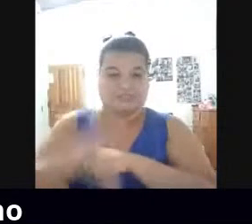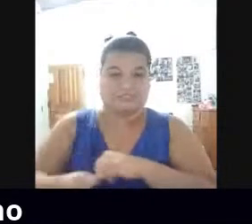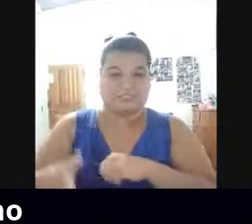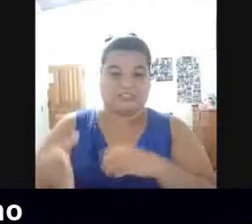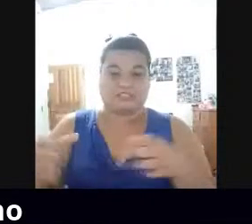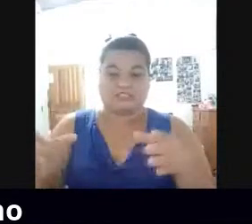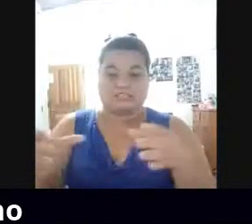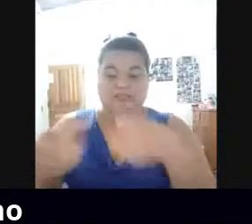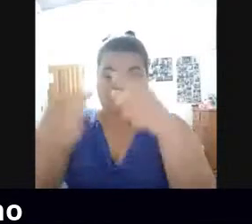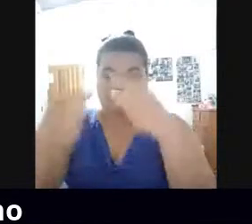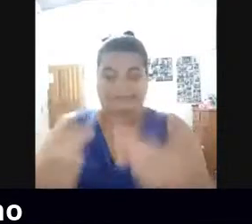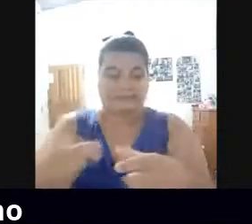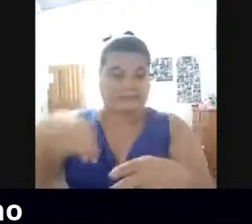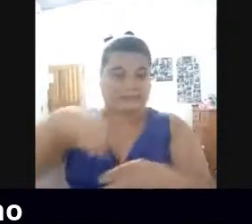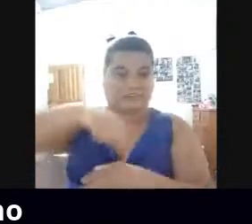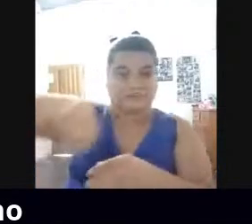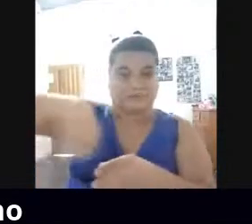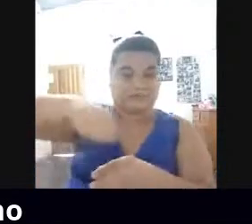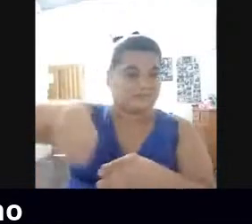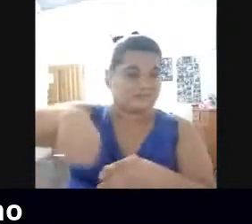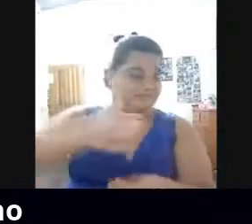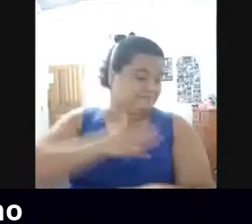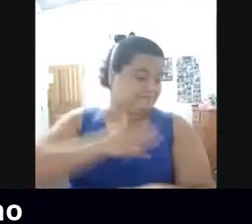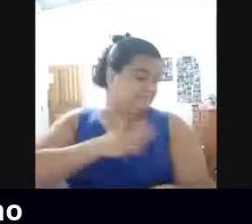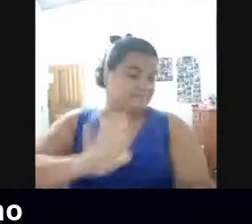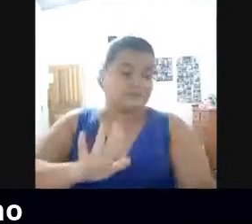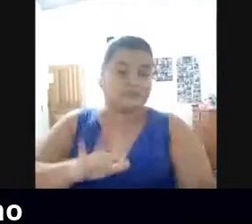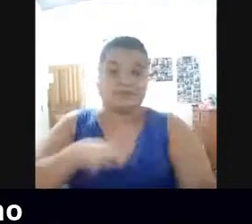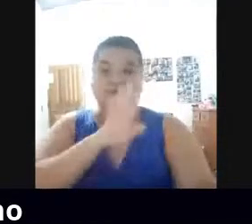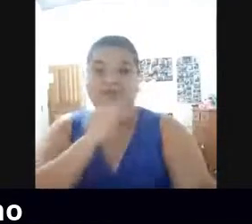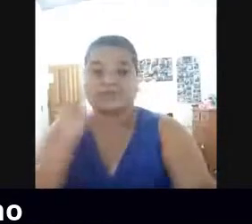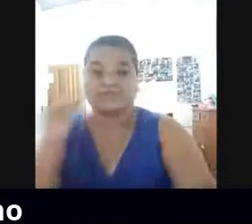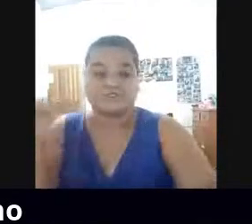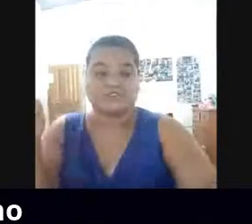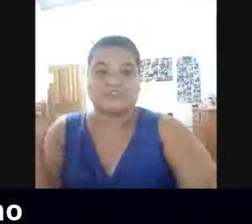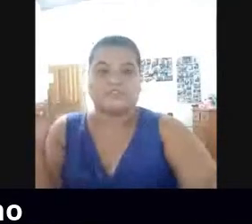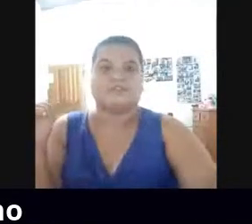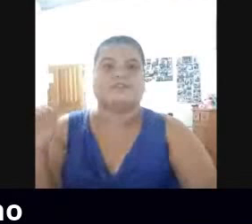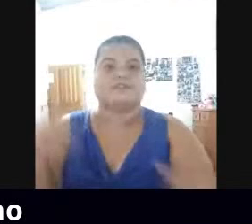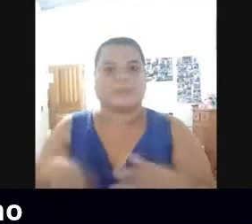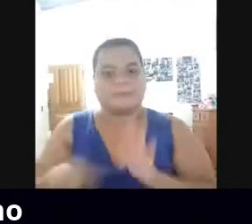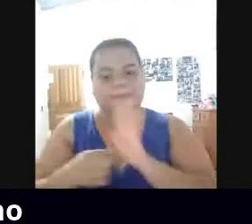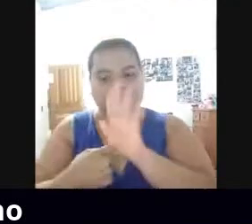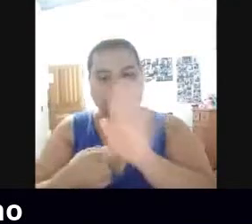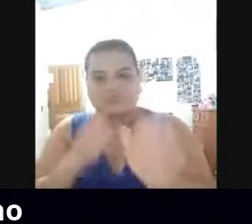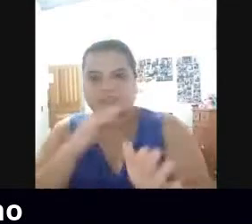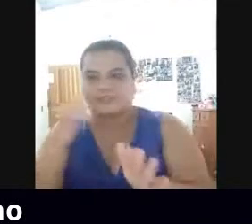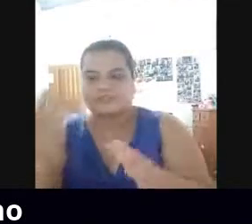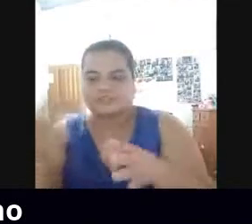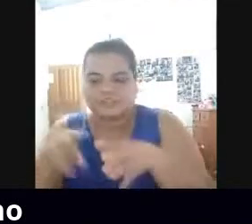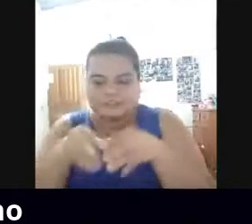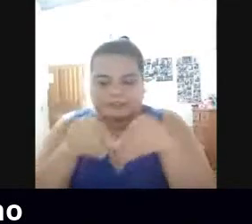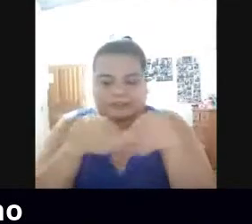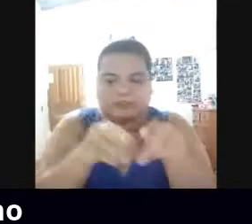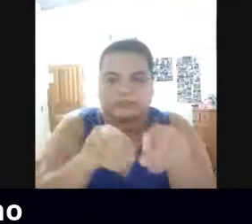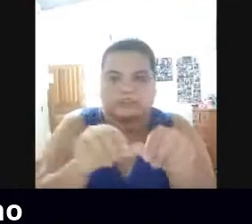restaurante, né? Então, assim, a gente vai dessensibilizando, a gente vai expondo ela ao cheiro, expondo as texturas,